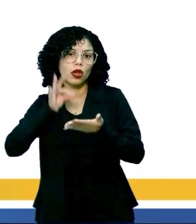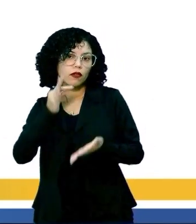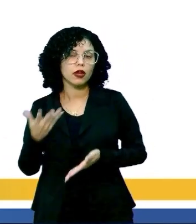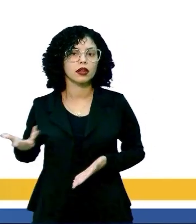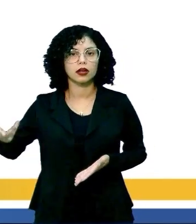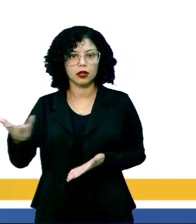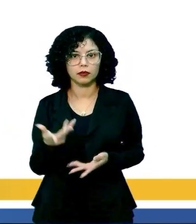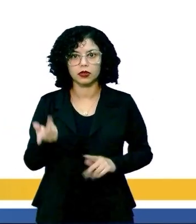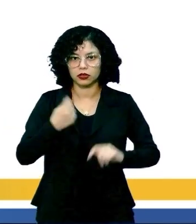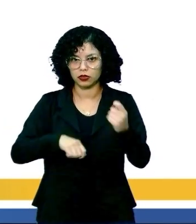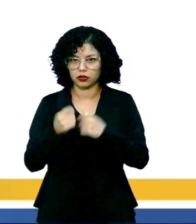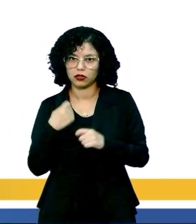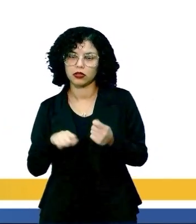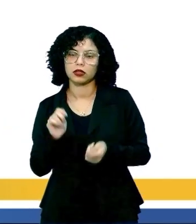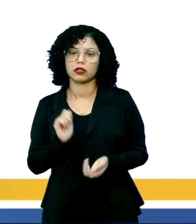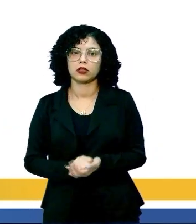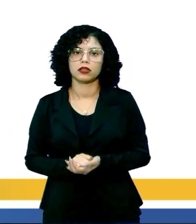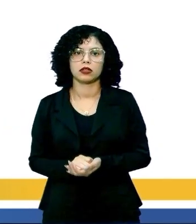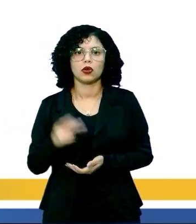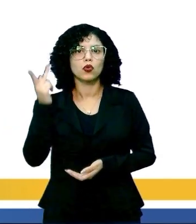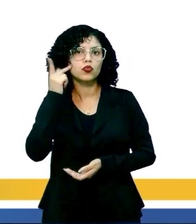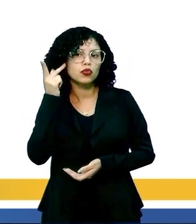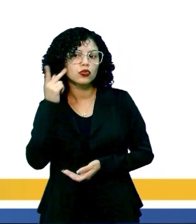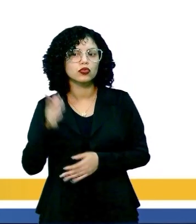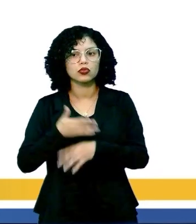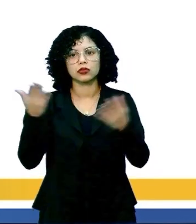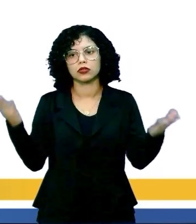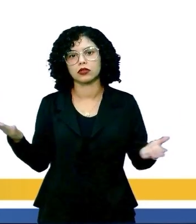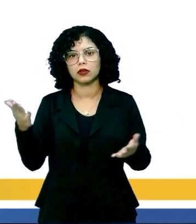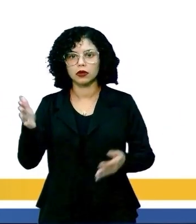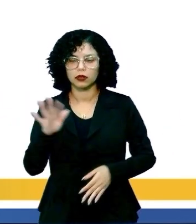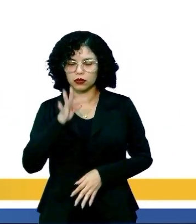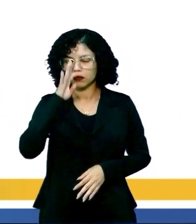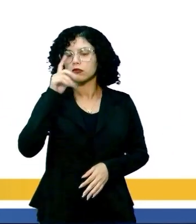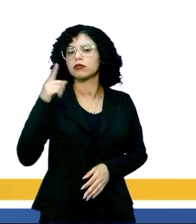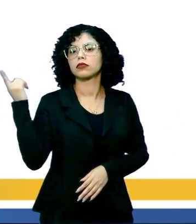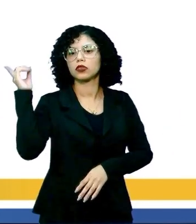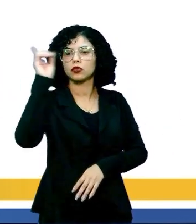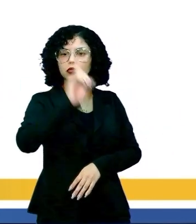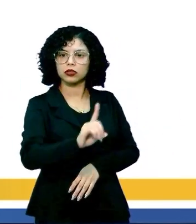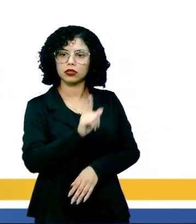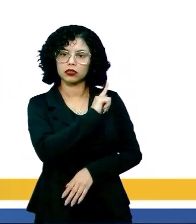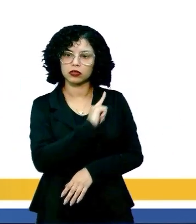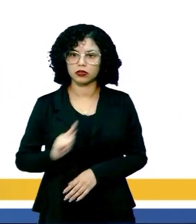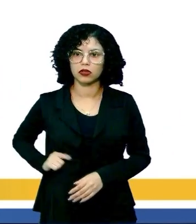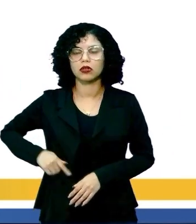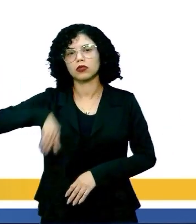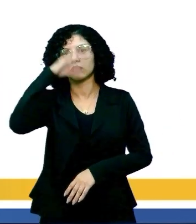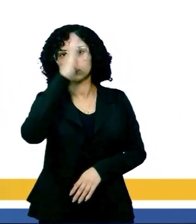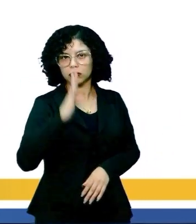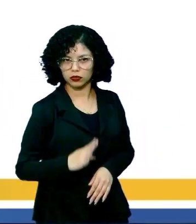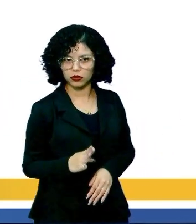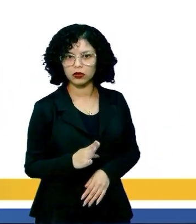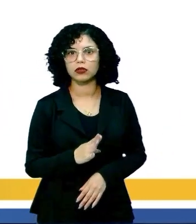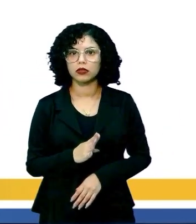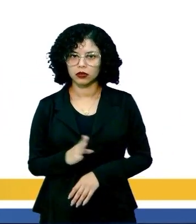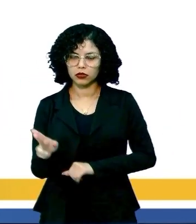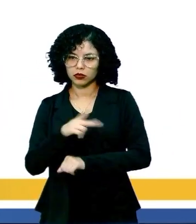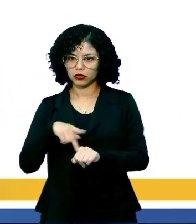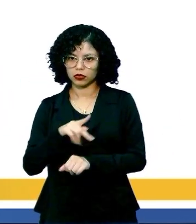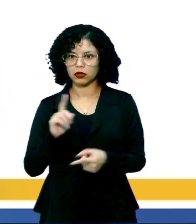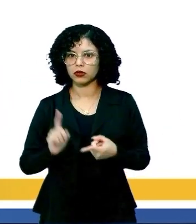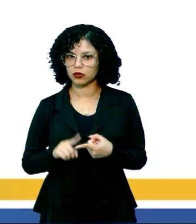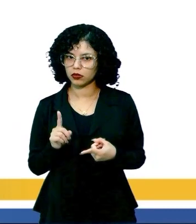base da economia e os paulistas, então, eles se achavam no direito de governar o Brasil, né, governar o país,